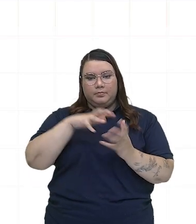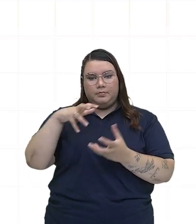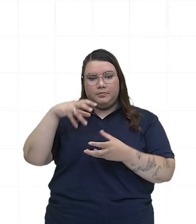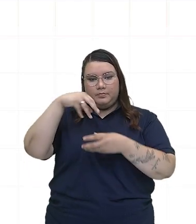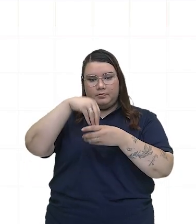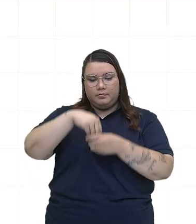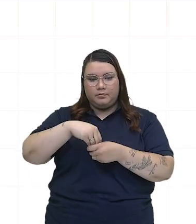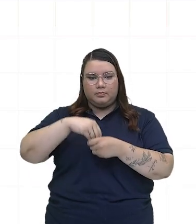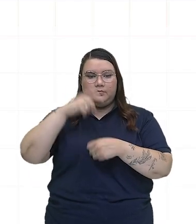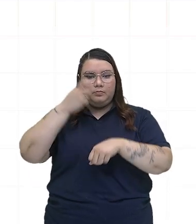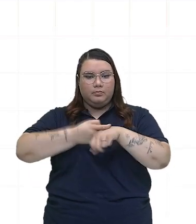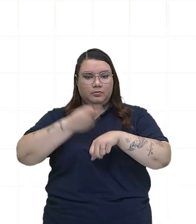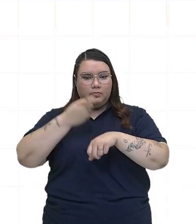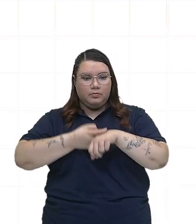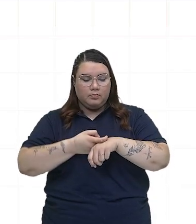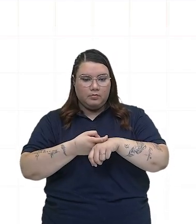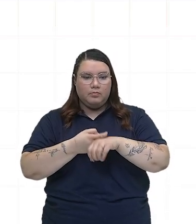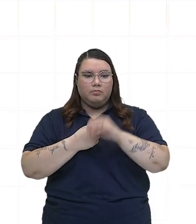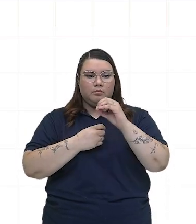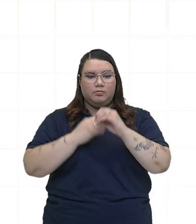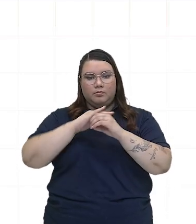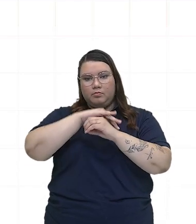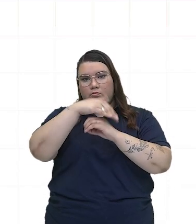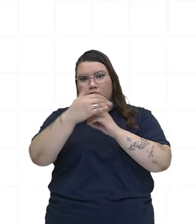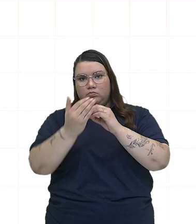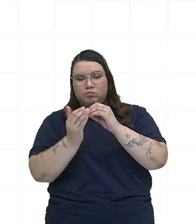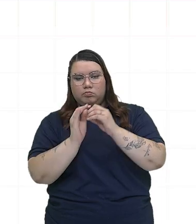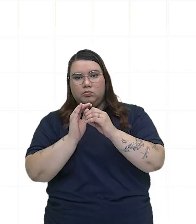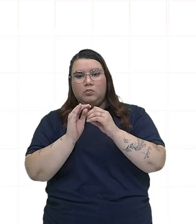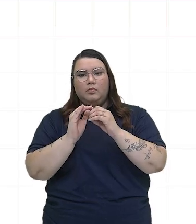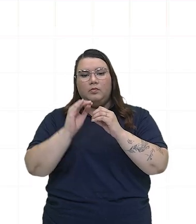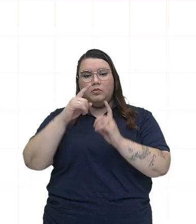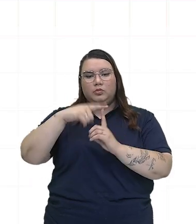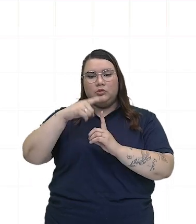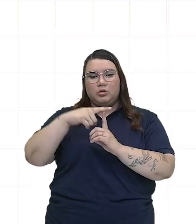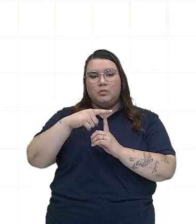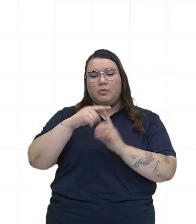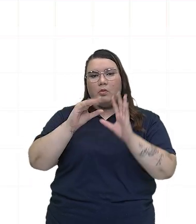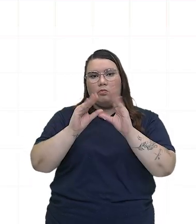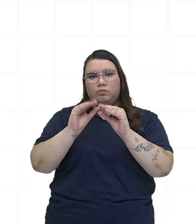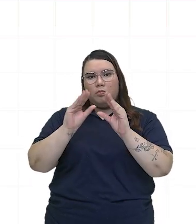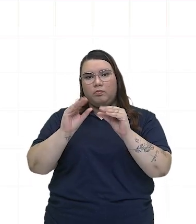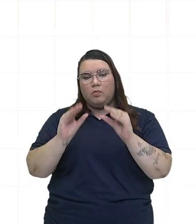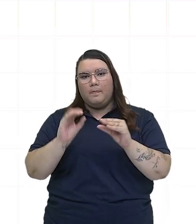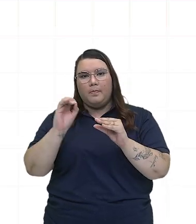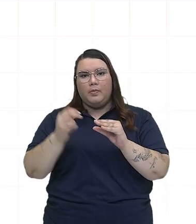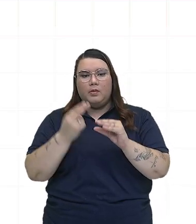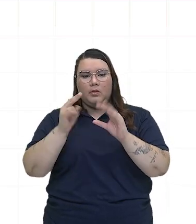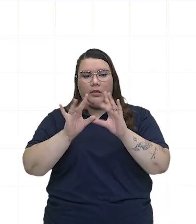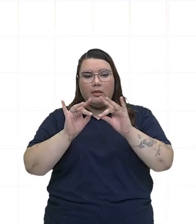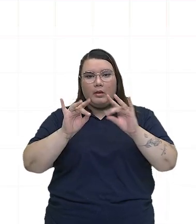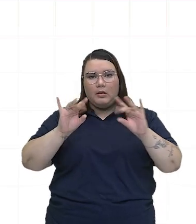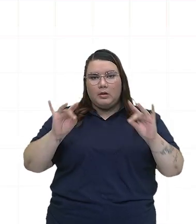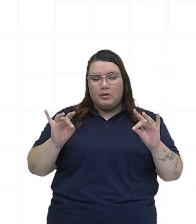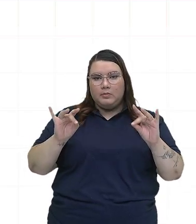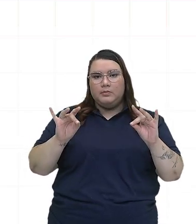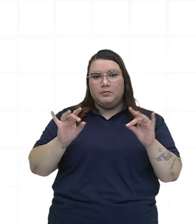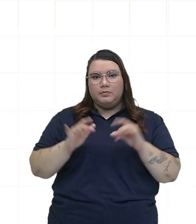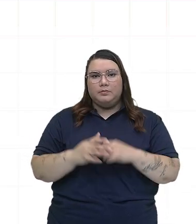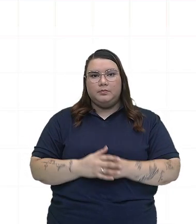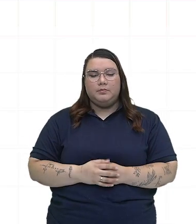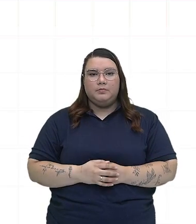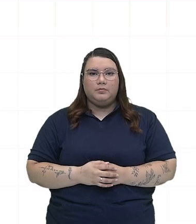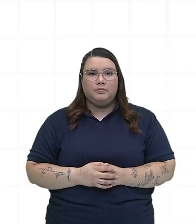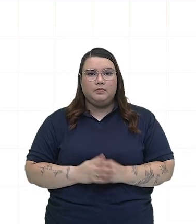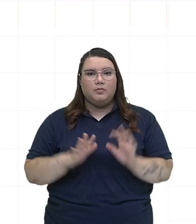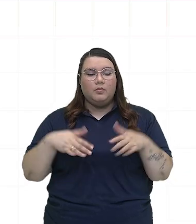deste núcleo ele seja sólido e que o núcleo exterior ele seja viscoso ou